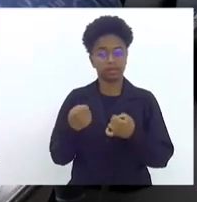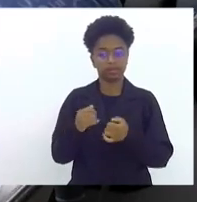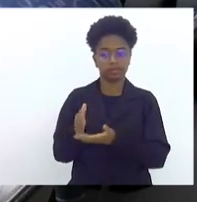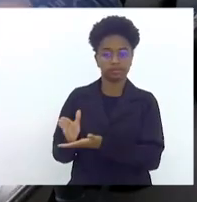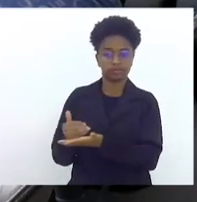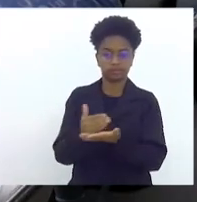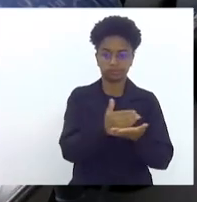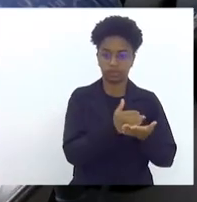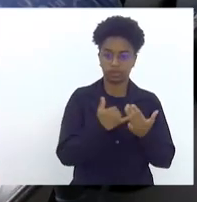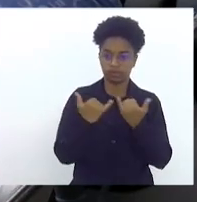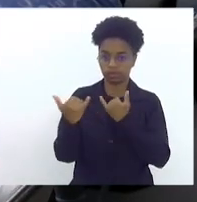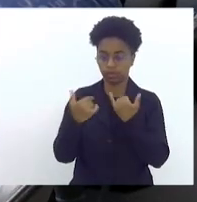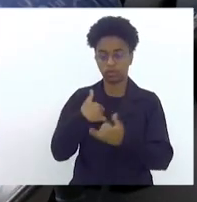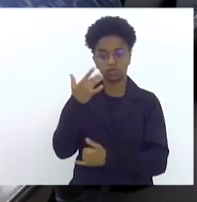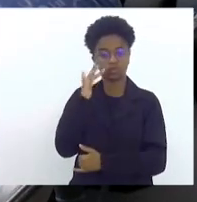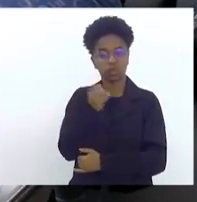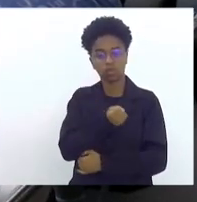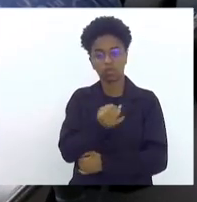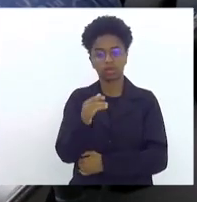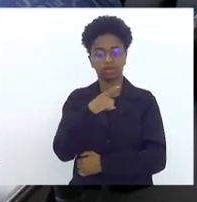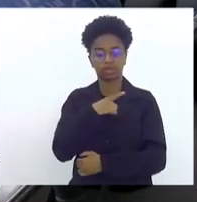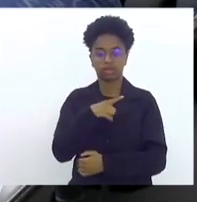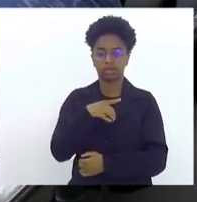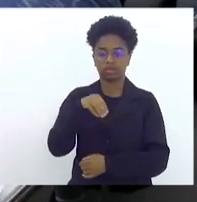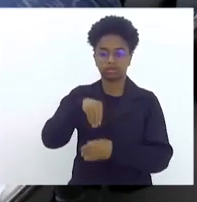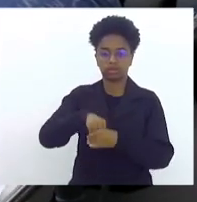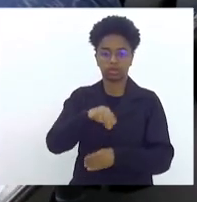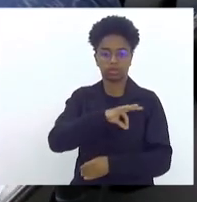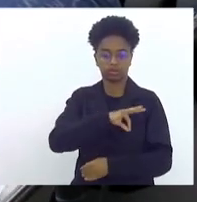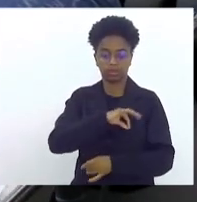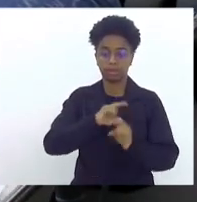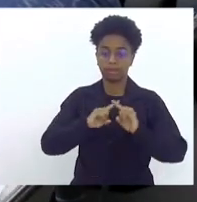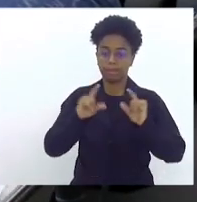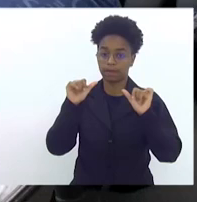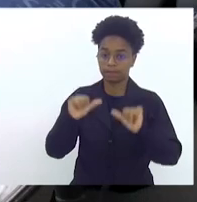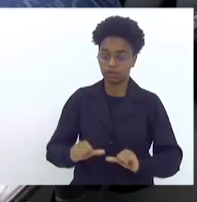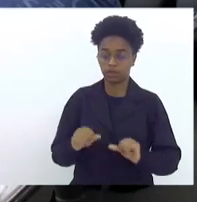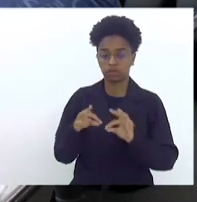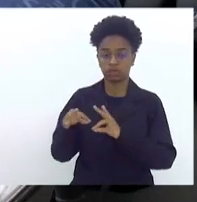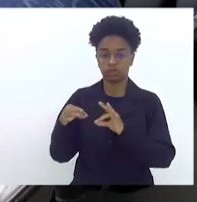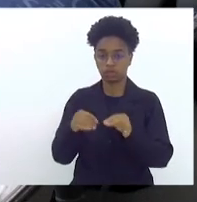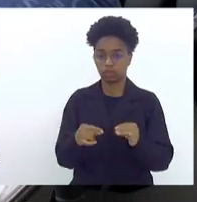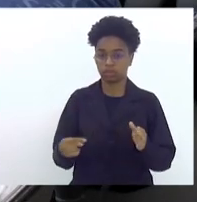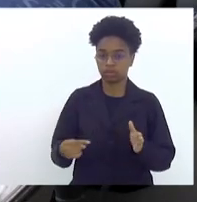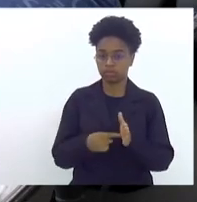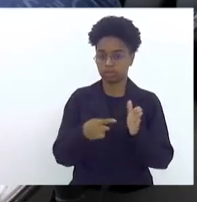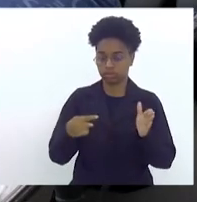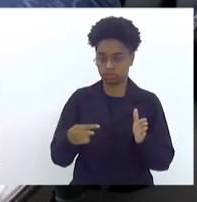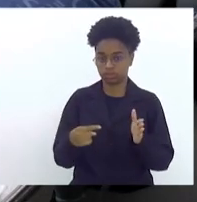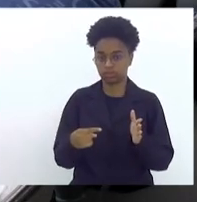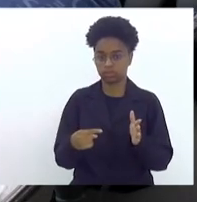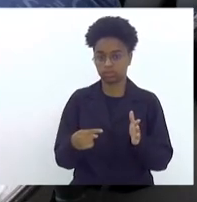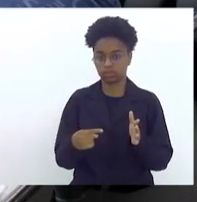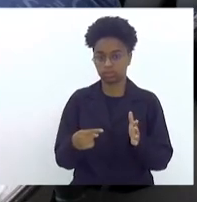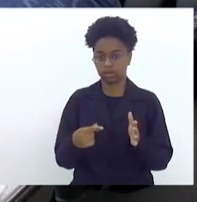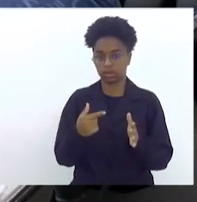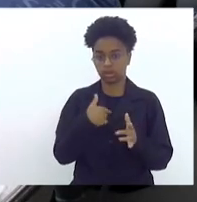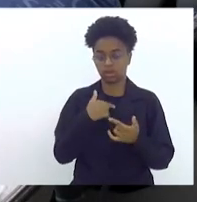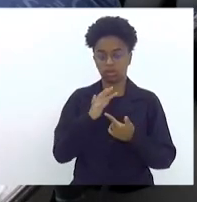quanto que regiões de ocorrência existem na polícia e Pior né todos esses casos de denúncias né e eu trouxe